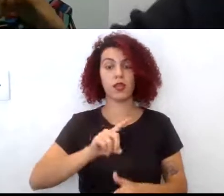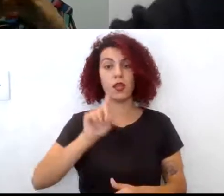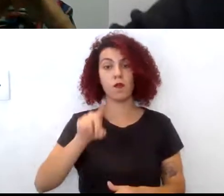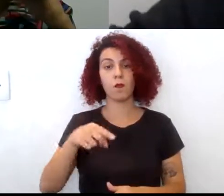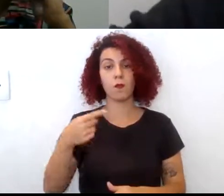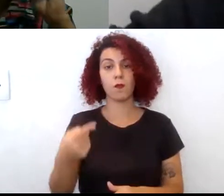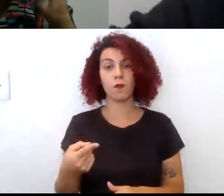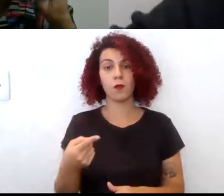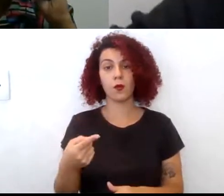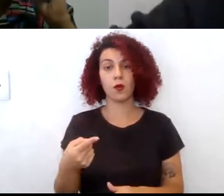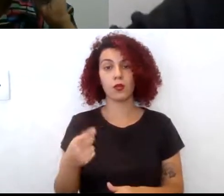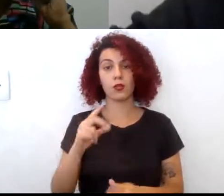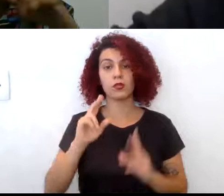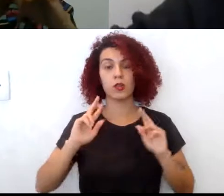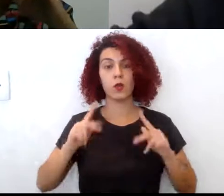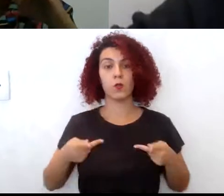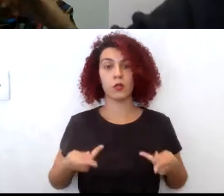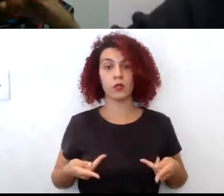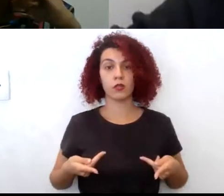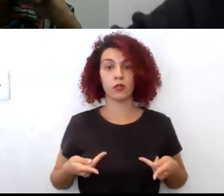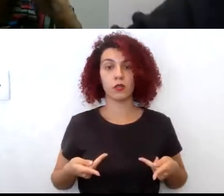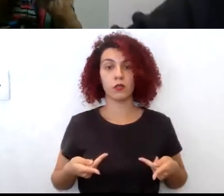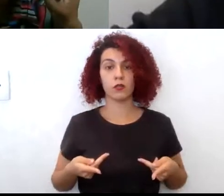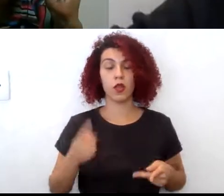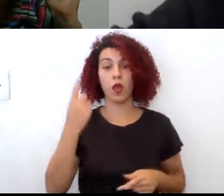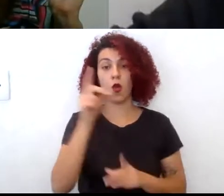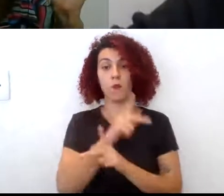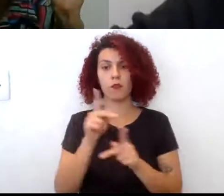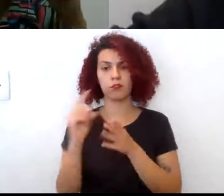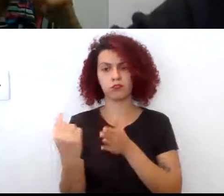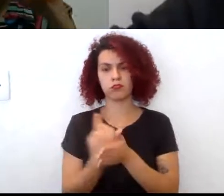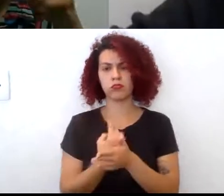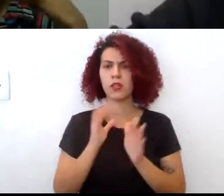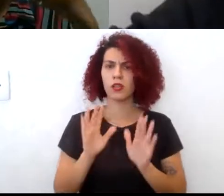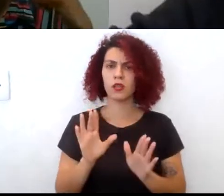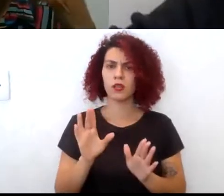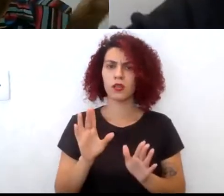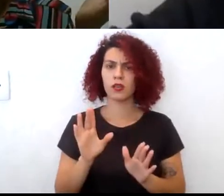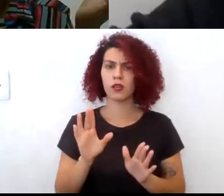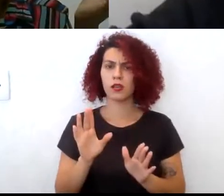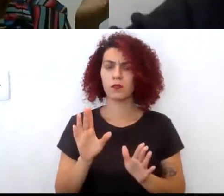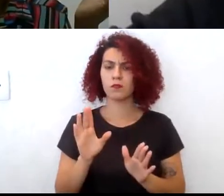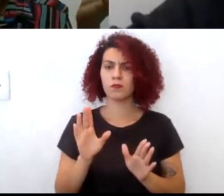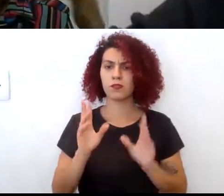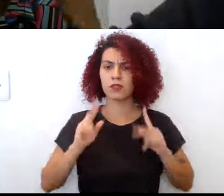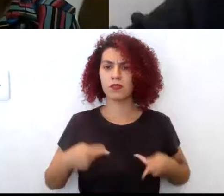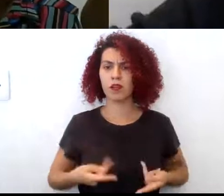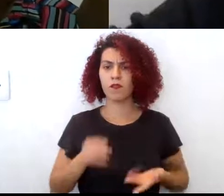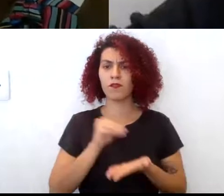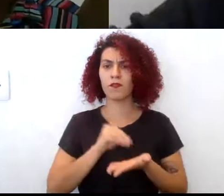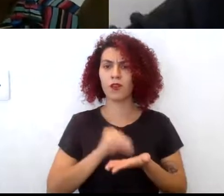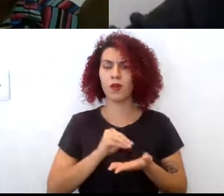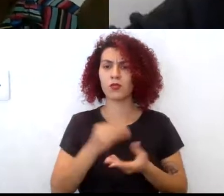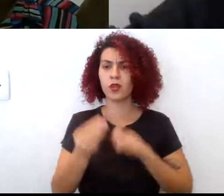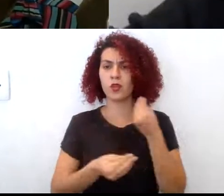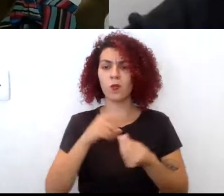não é sobre mais a humanidade e eu fui questionada por uma professora que ela falou bem assim mais de ano a gente ainda não conquistou nenhuma unidade como é que você